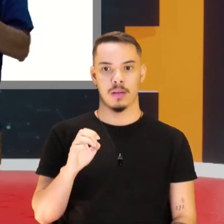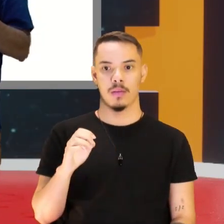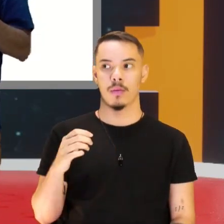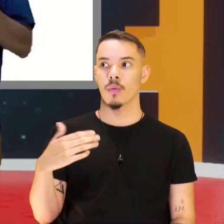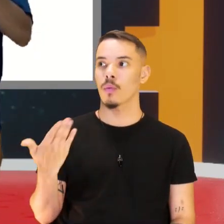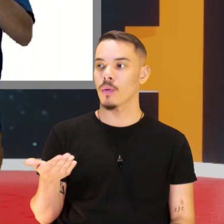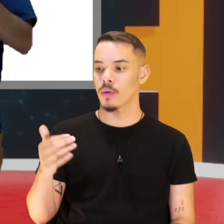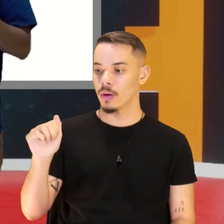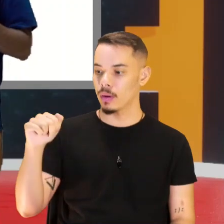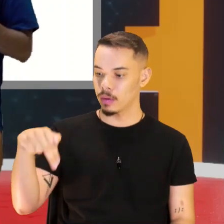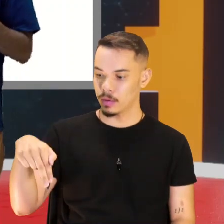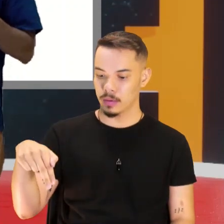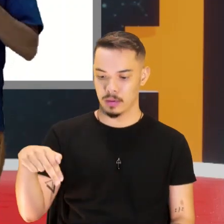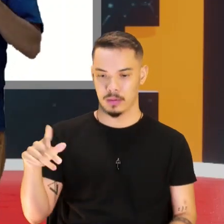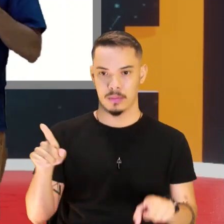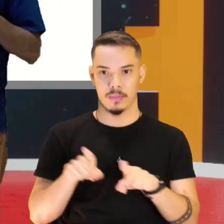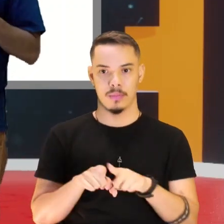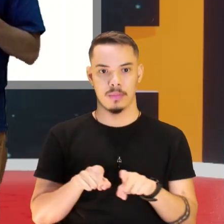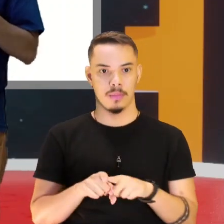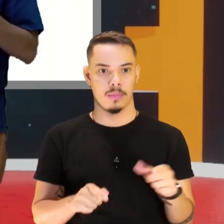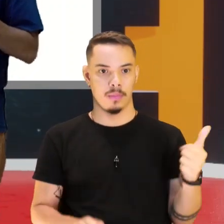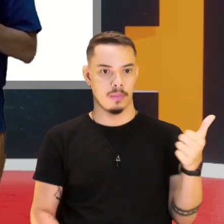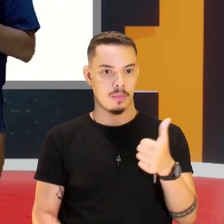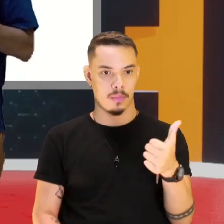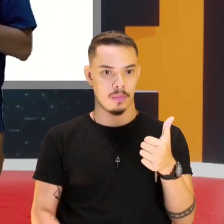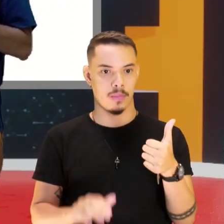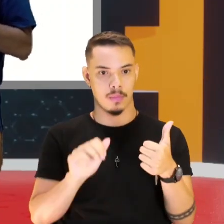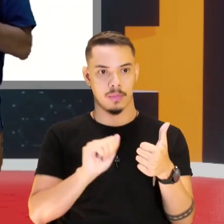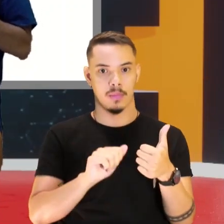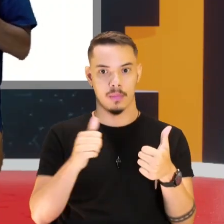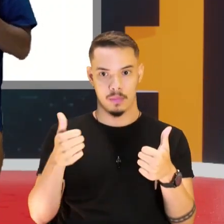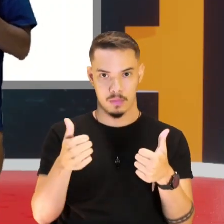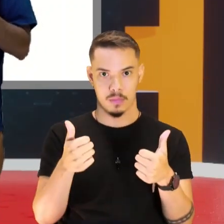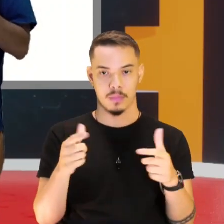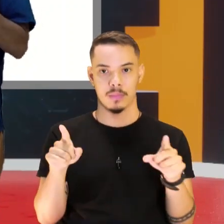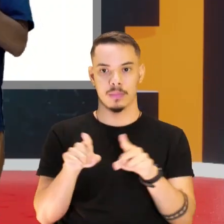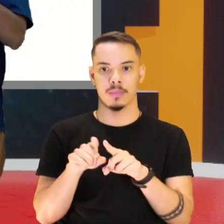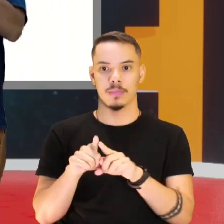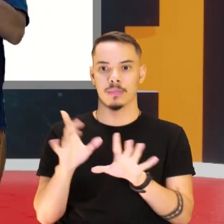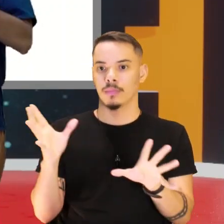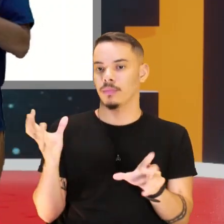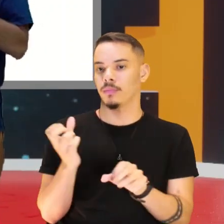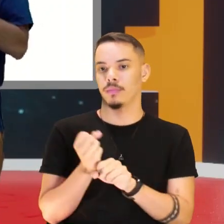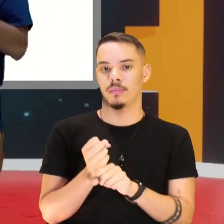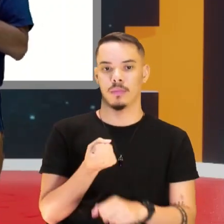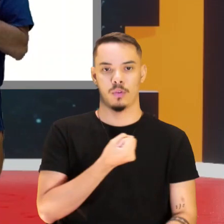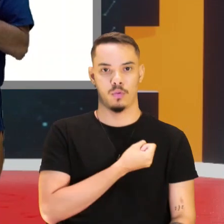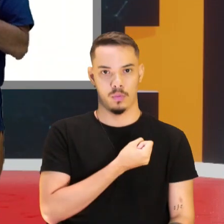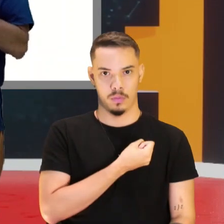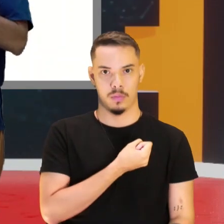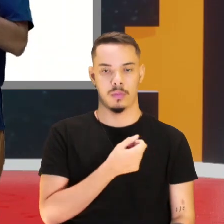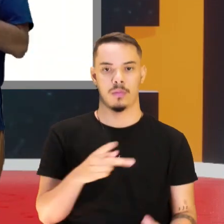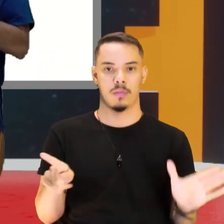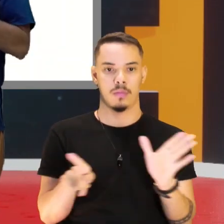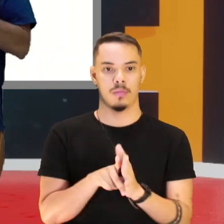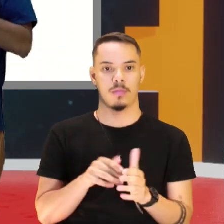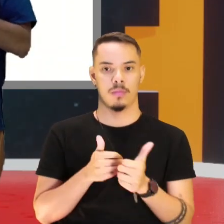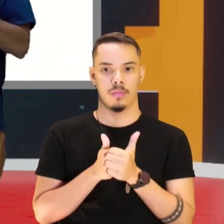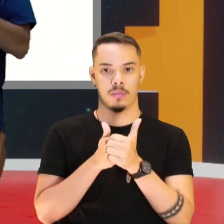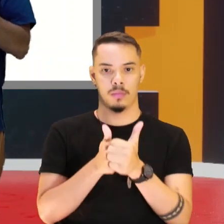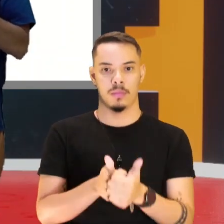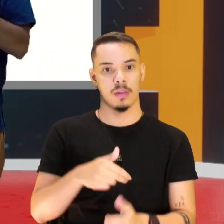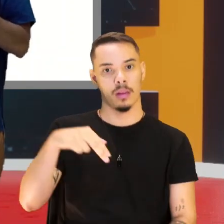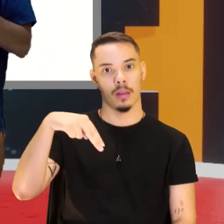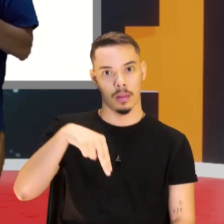AN, calculando o primeiro termo, o A1, calculando o número de termos, N.